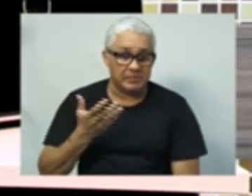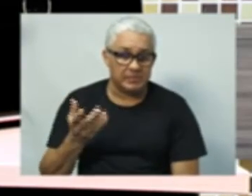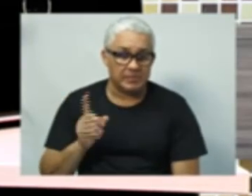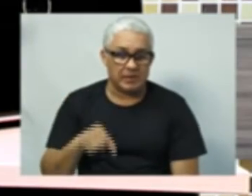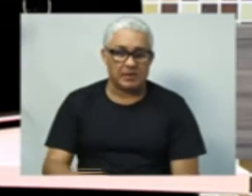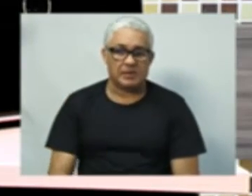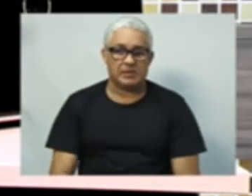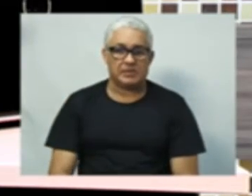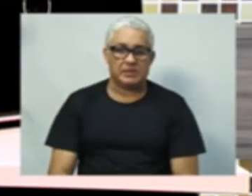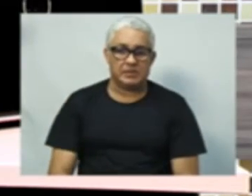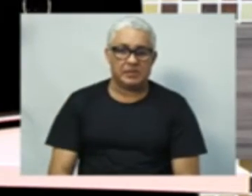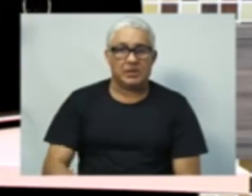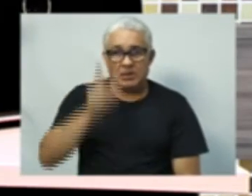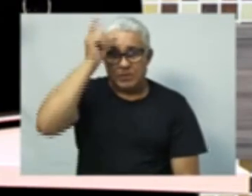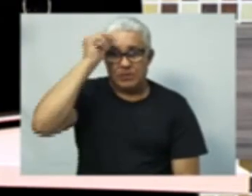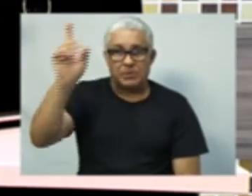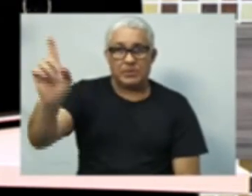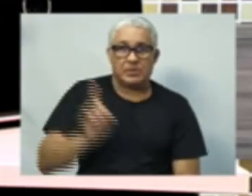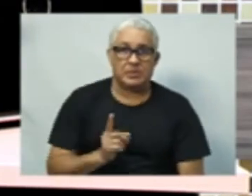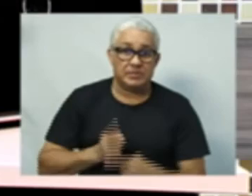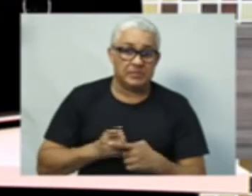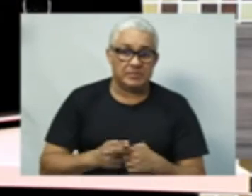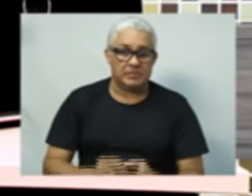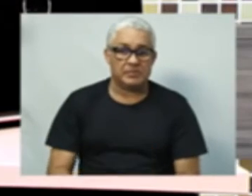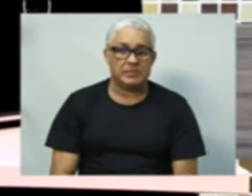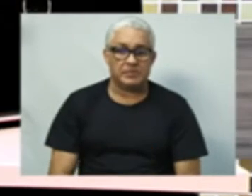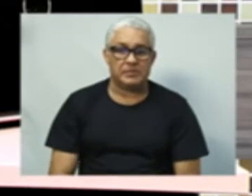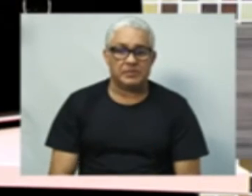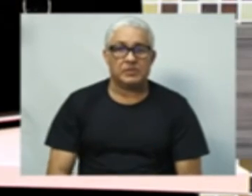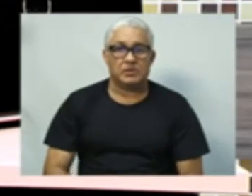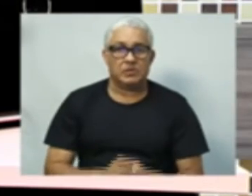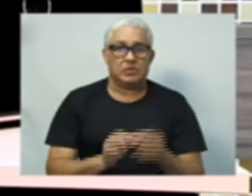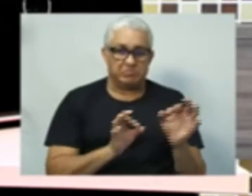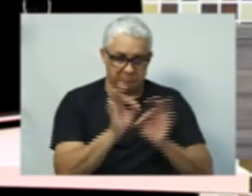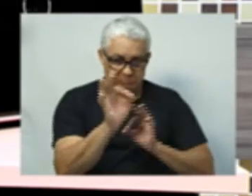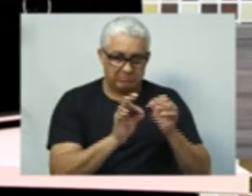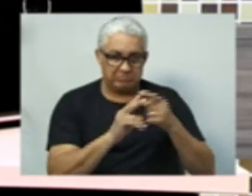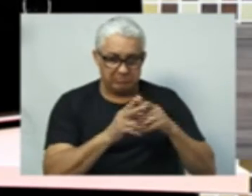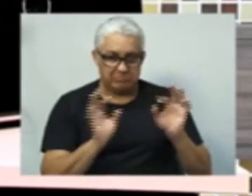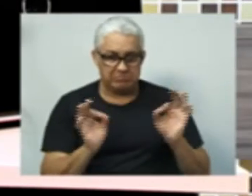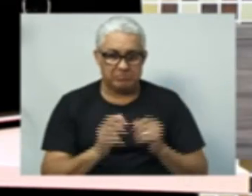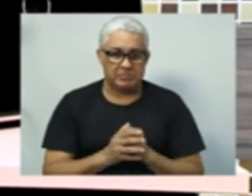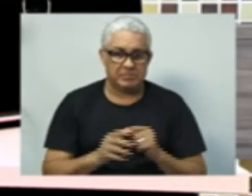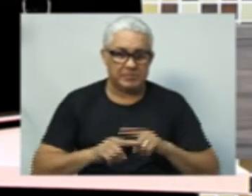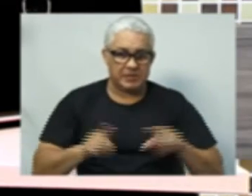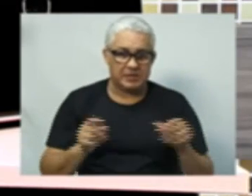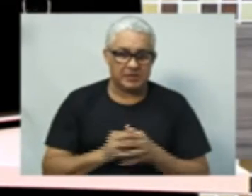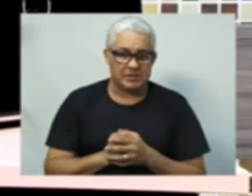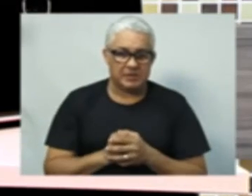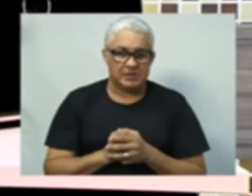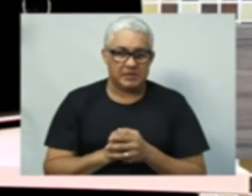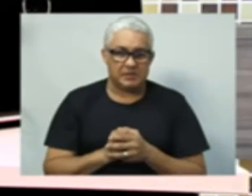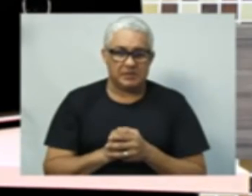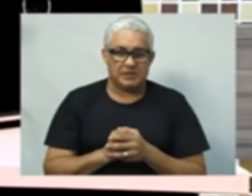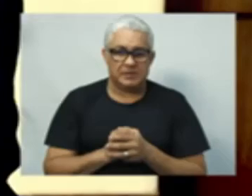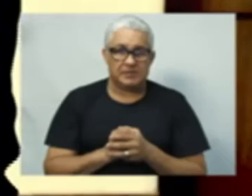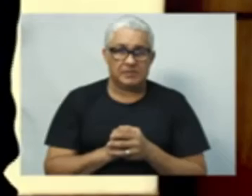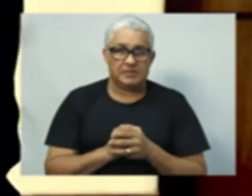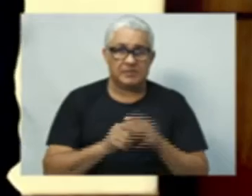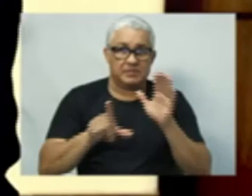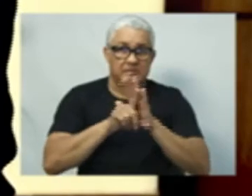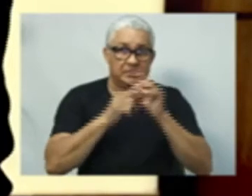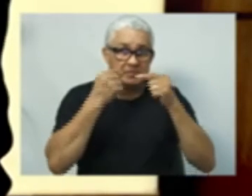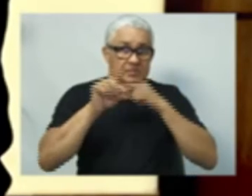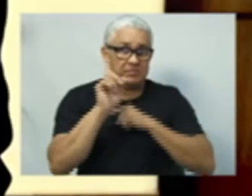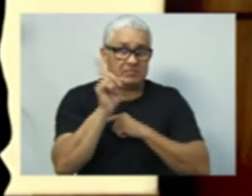bem que tu veio. Porque olha só, tá, tu vai consertar isso aí, mas a gente não vai fazer nada de legal não, né? Não,